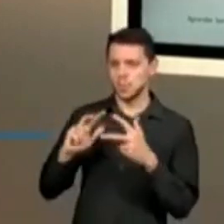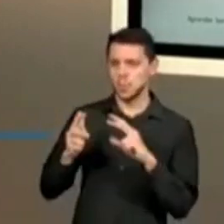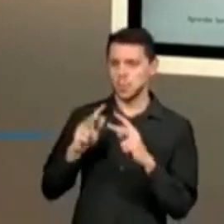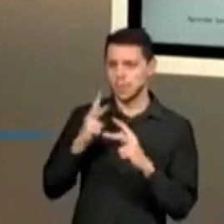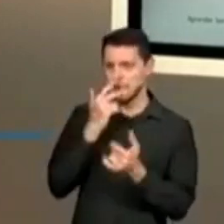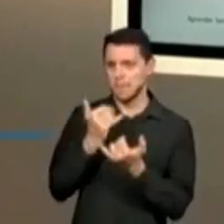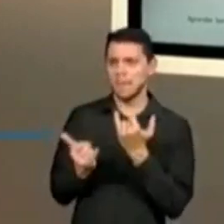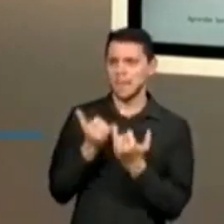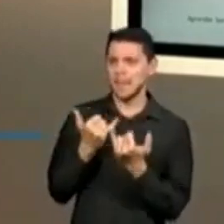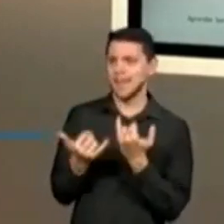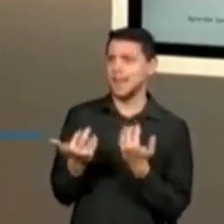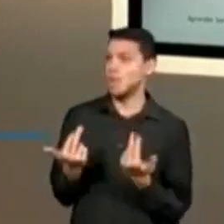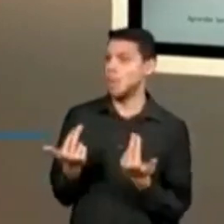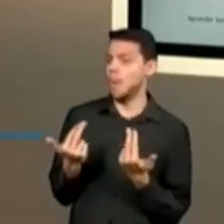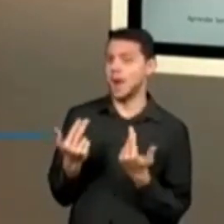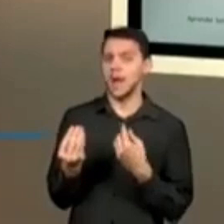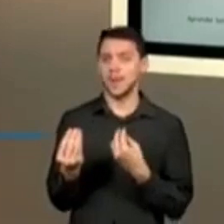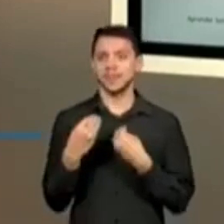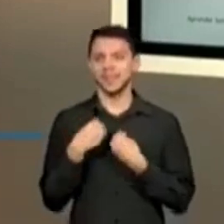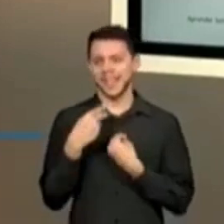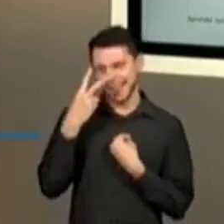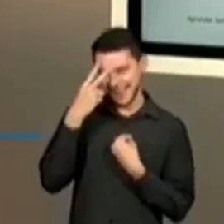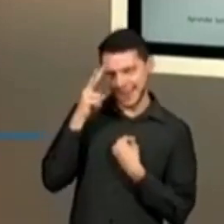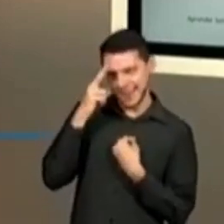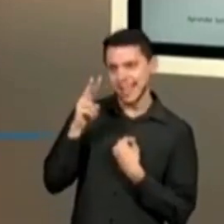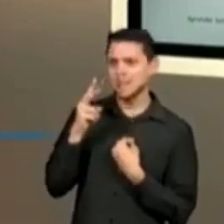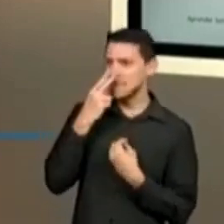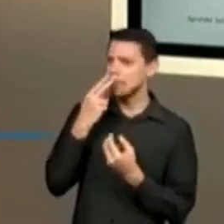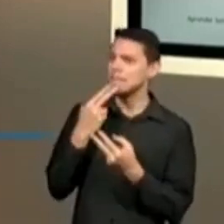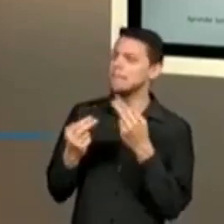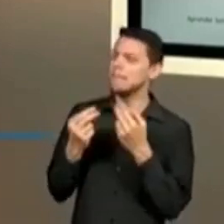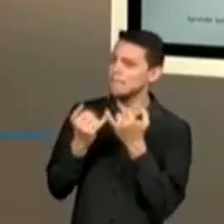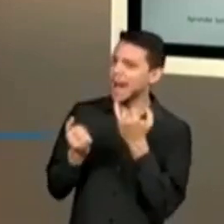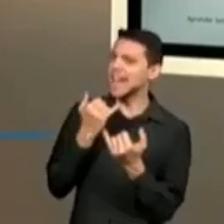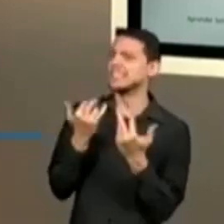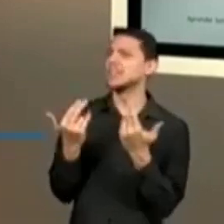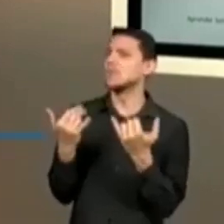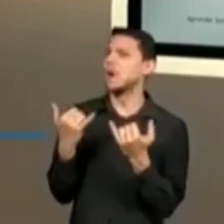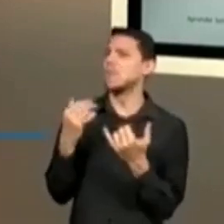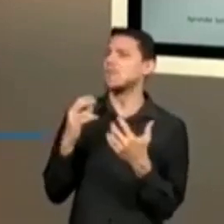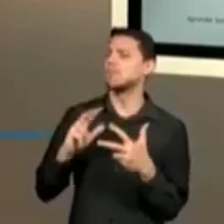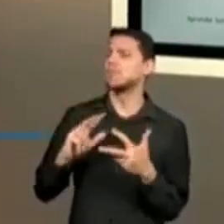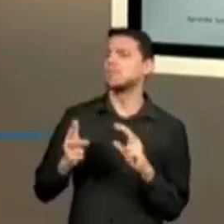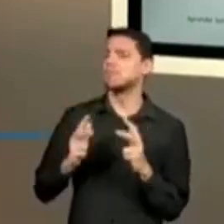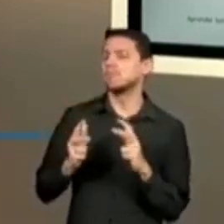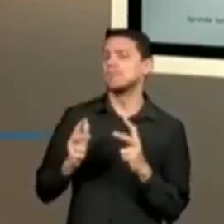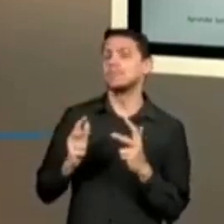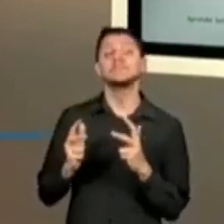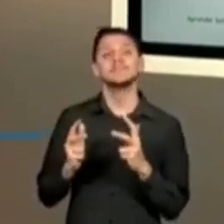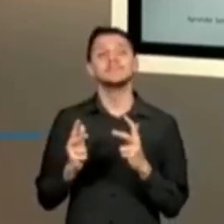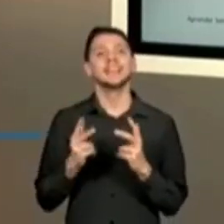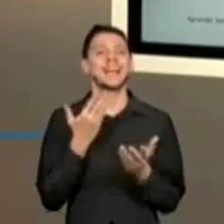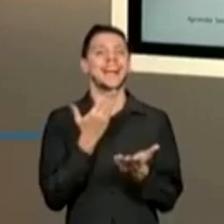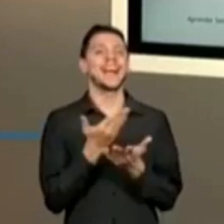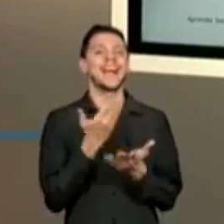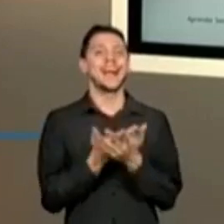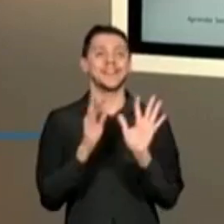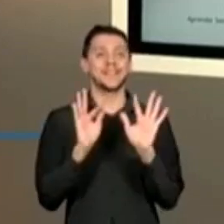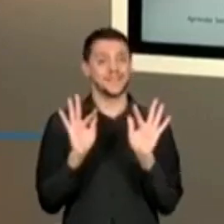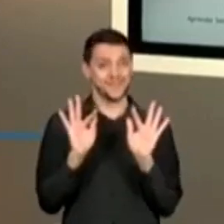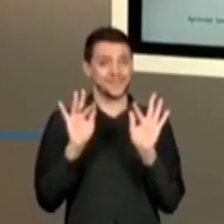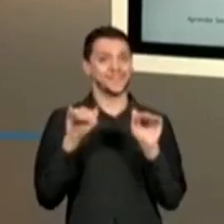o formato ou lembra alguma figura geométrica espacial? E depois, lá para o finalzinho da nossa aula, a gente vai citar